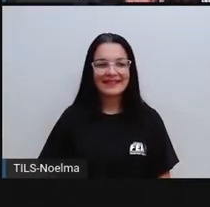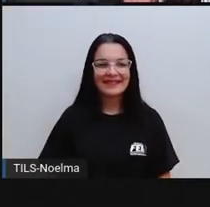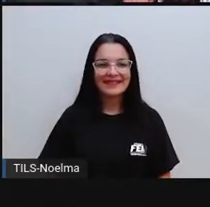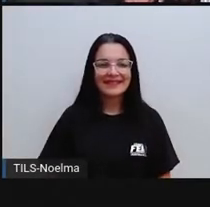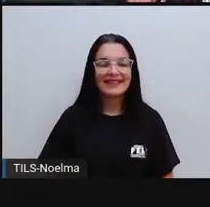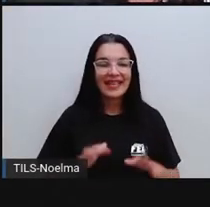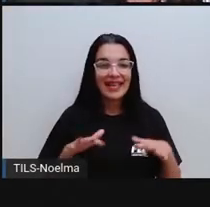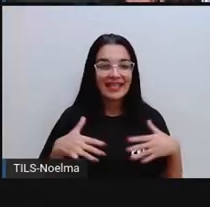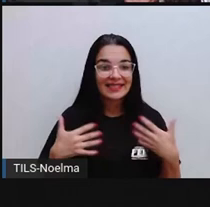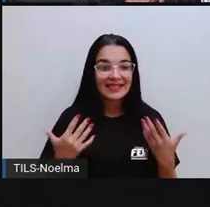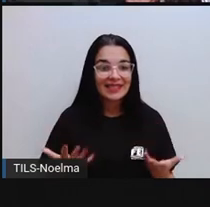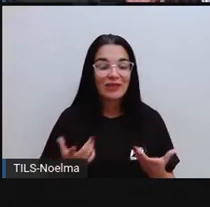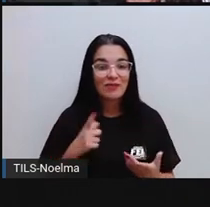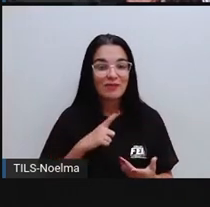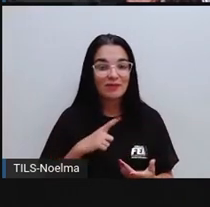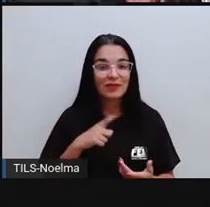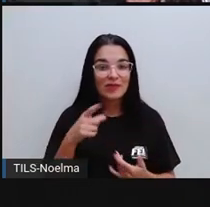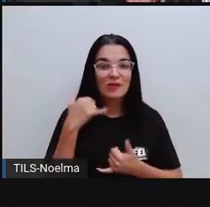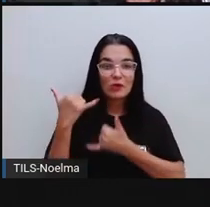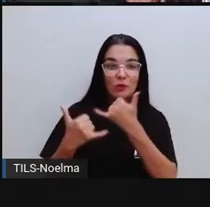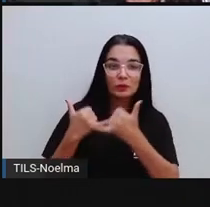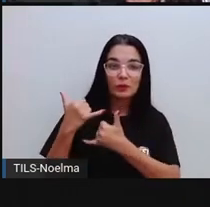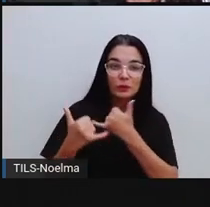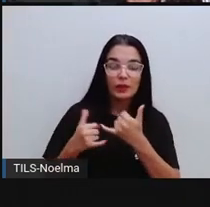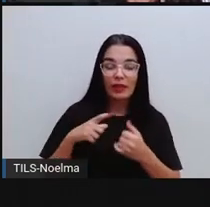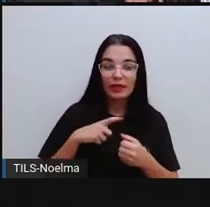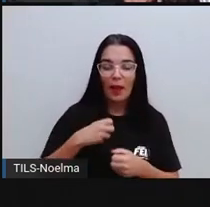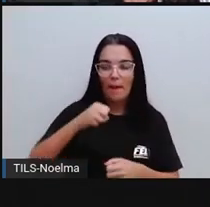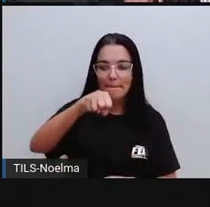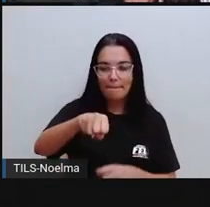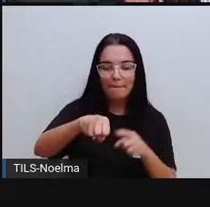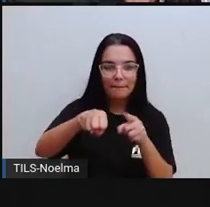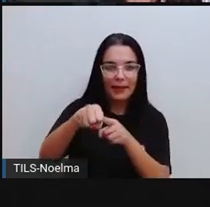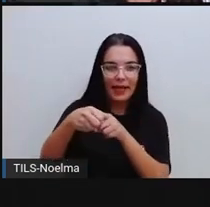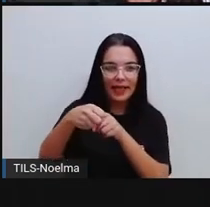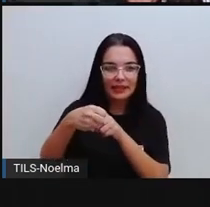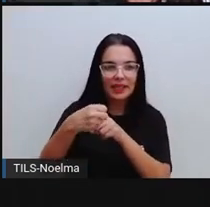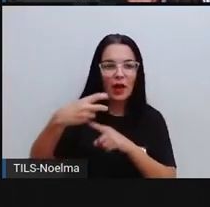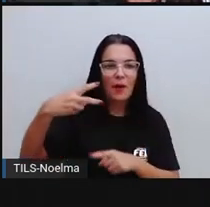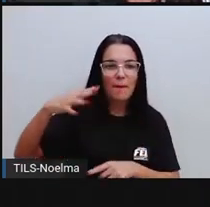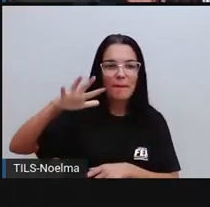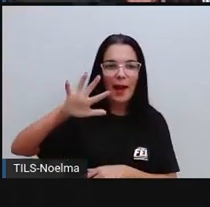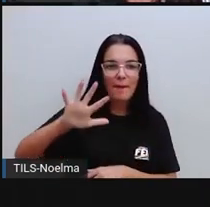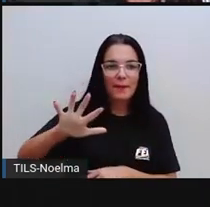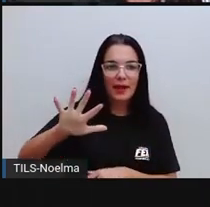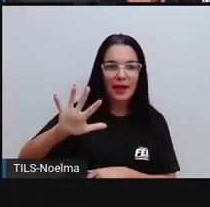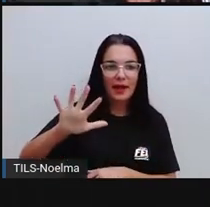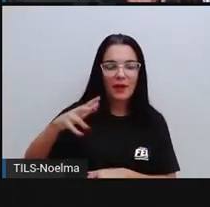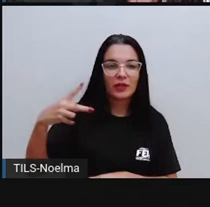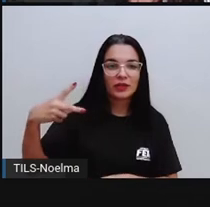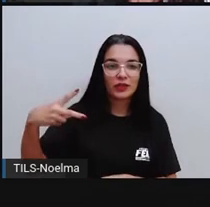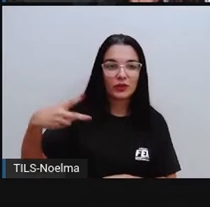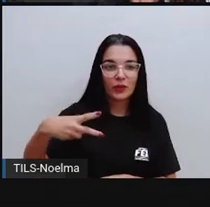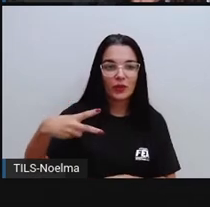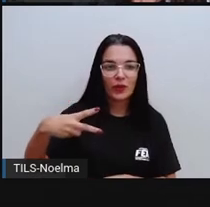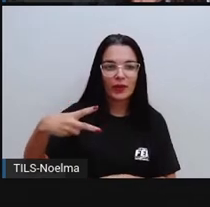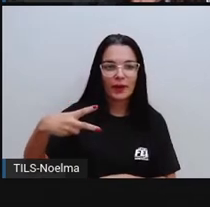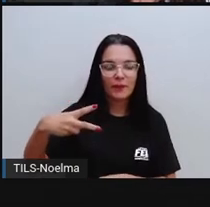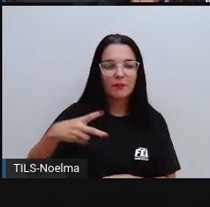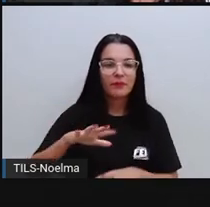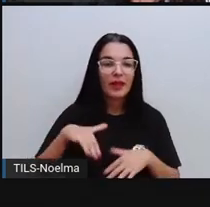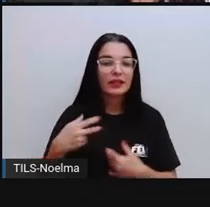E aqui a gente tem o jogo, né? Nós temos a pedra, o papel e a tesoura, né?